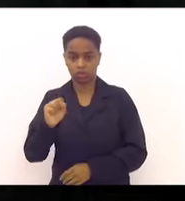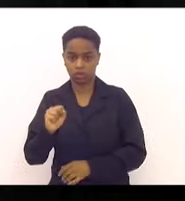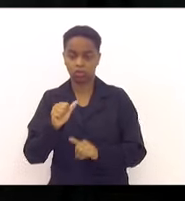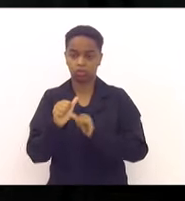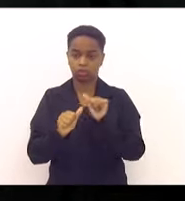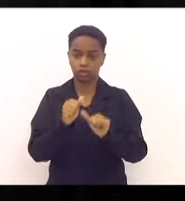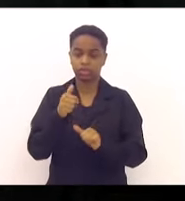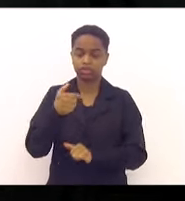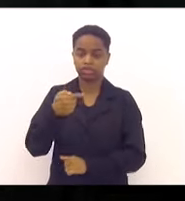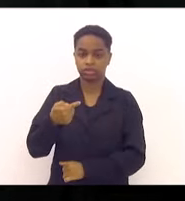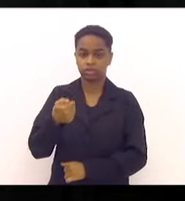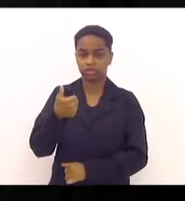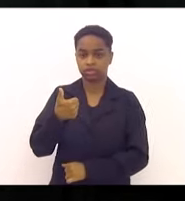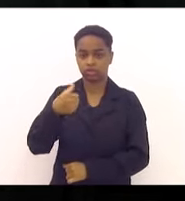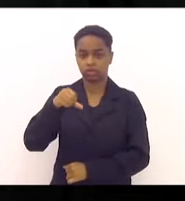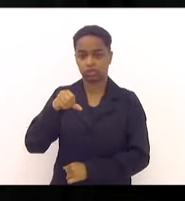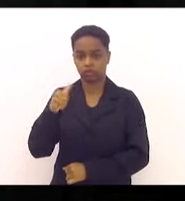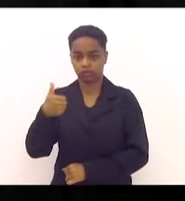a